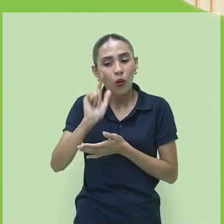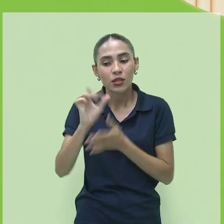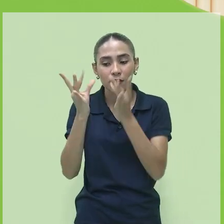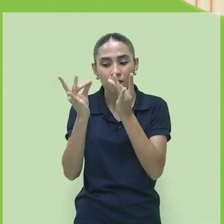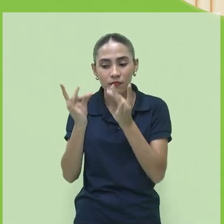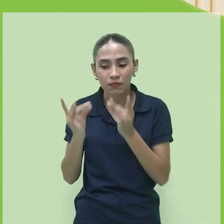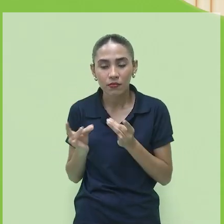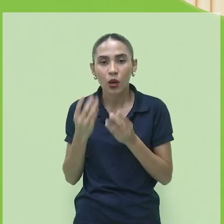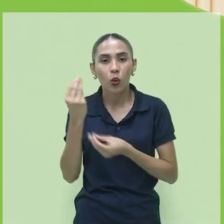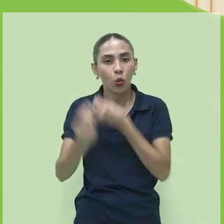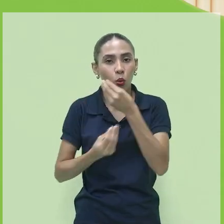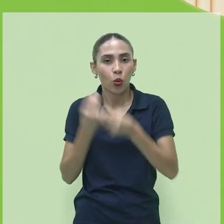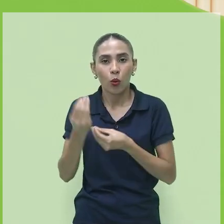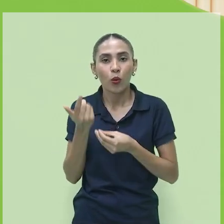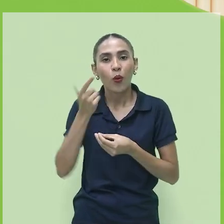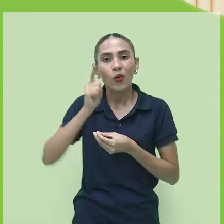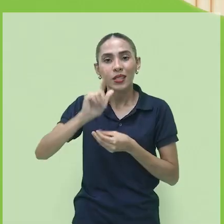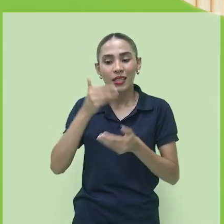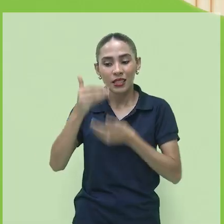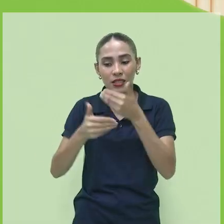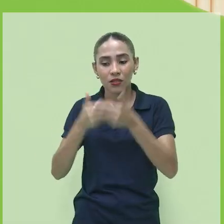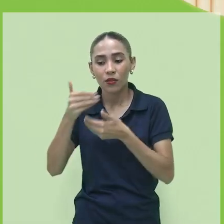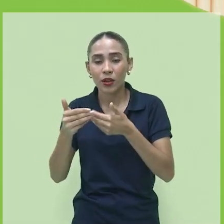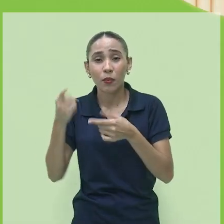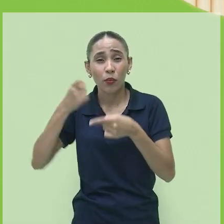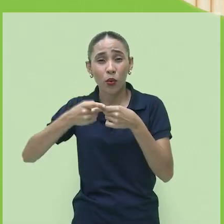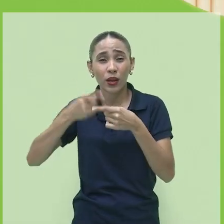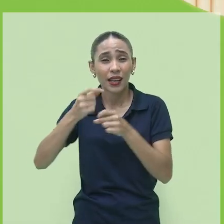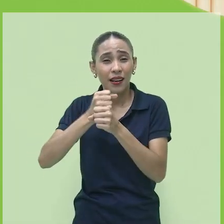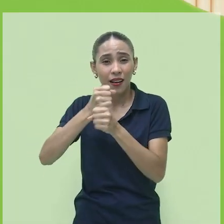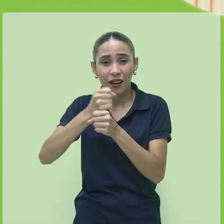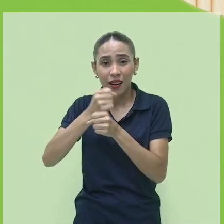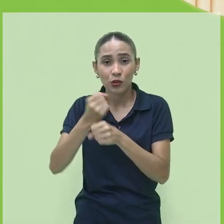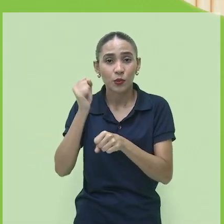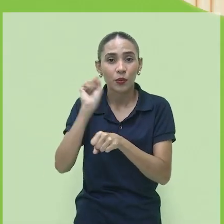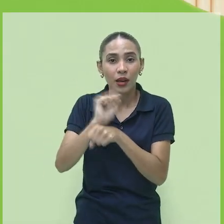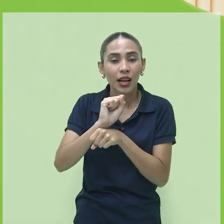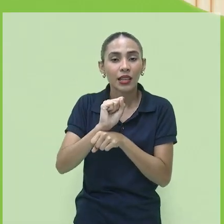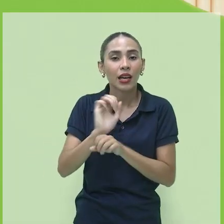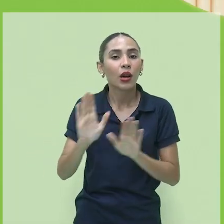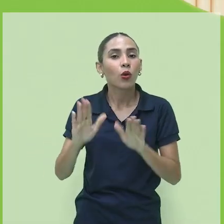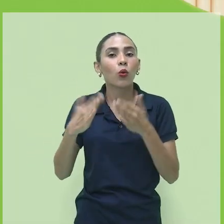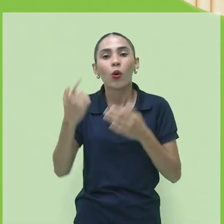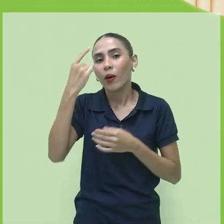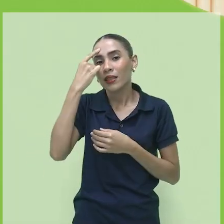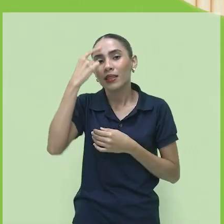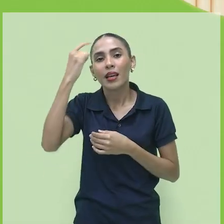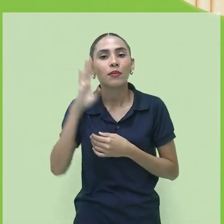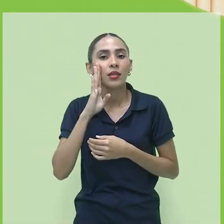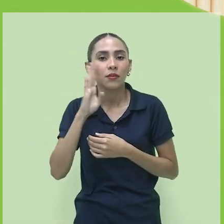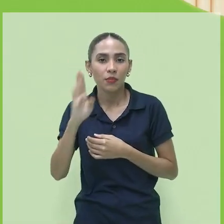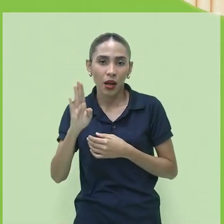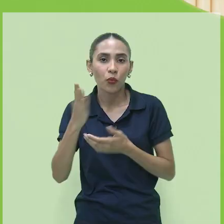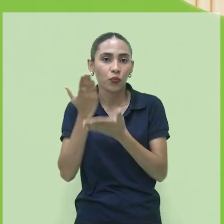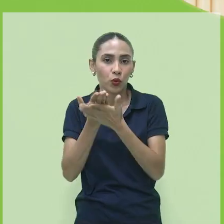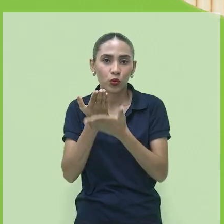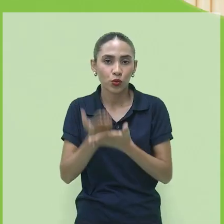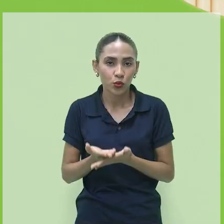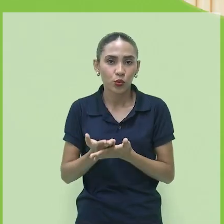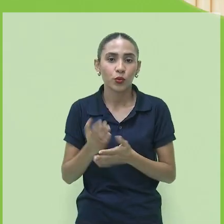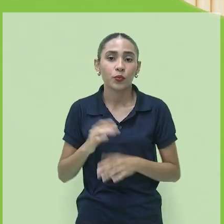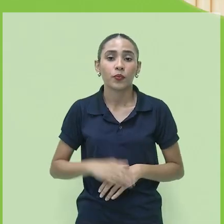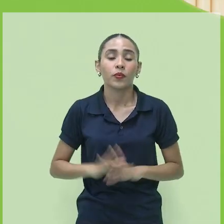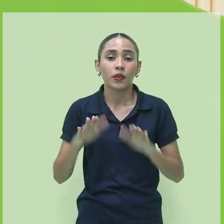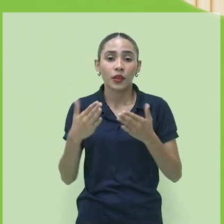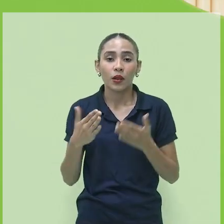para estudar como elas se desenvolvem após tanto tempo ali paradas. Qual é a lição desse